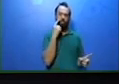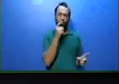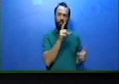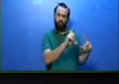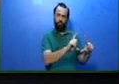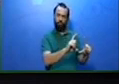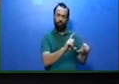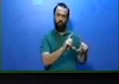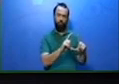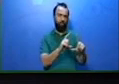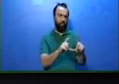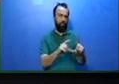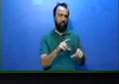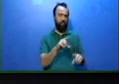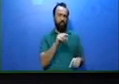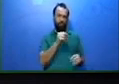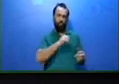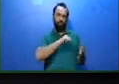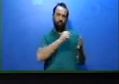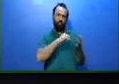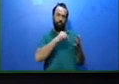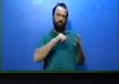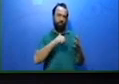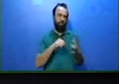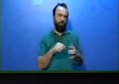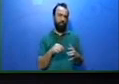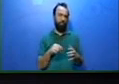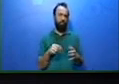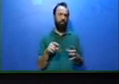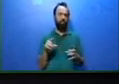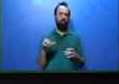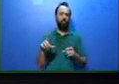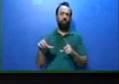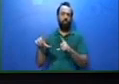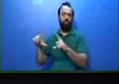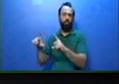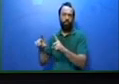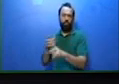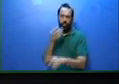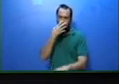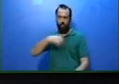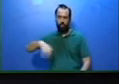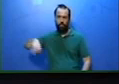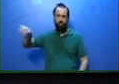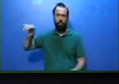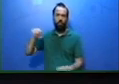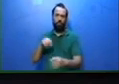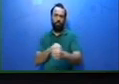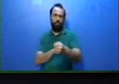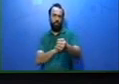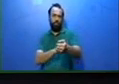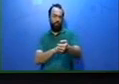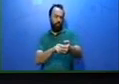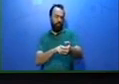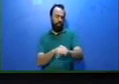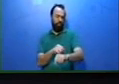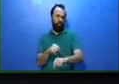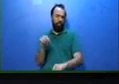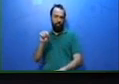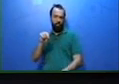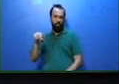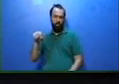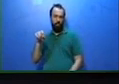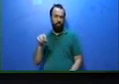A. Parece que elas estão escrevendo. 3 andorinhas. Aqui, ó. Aí aparece a imagem de um